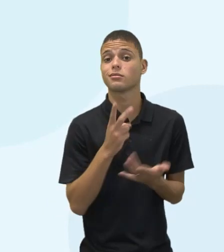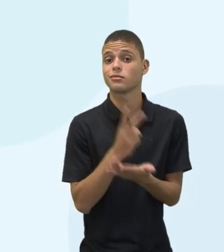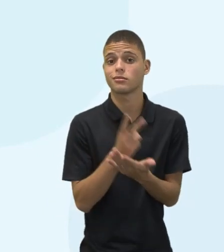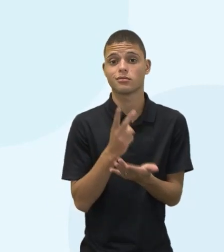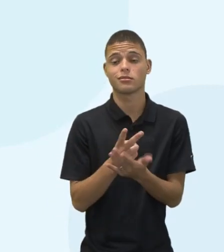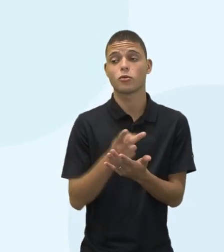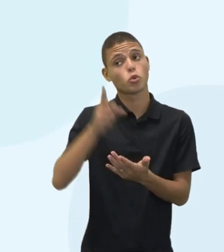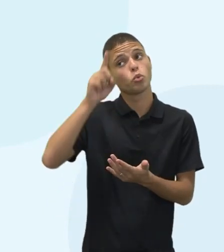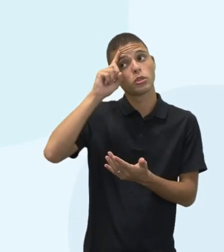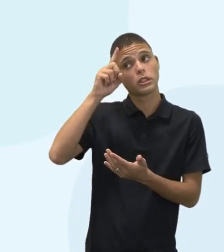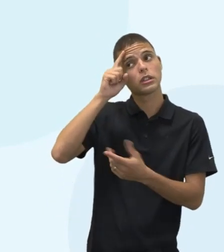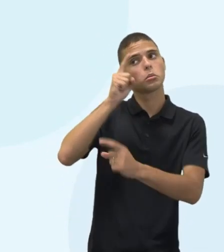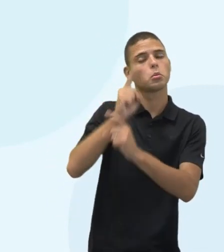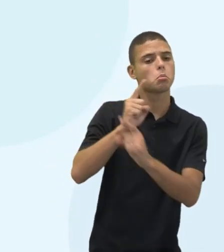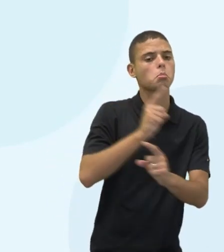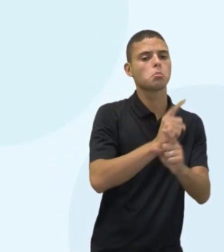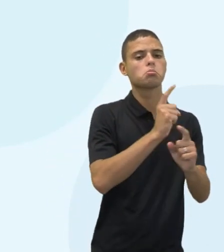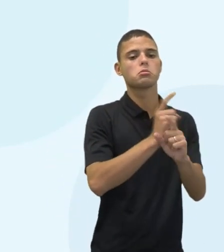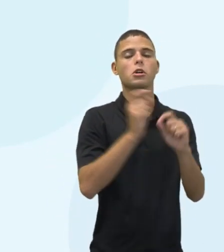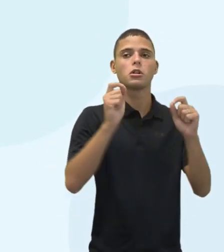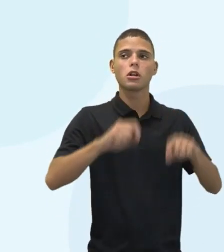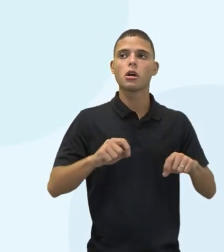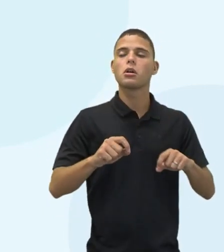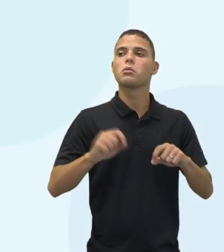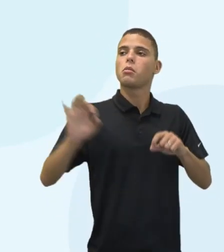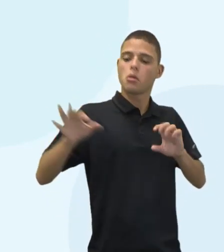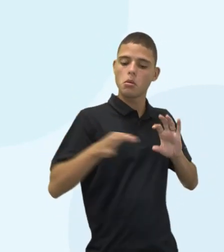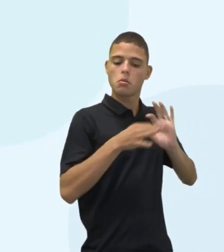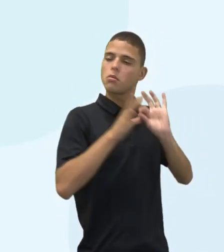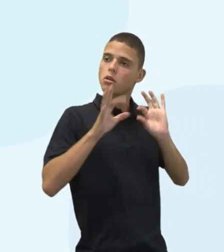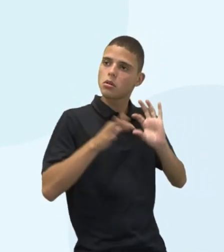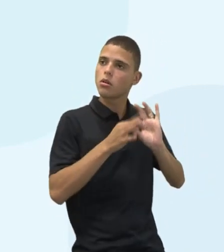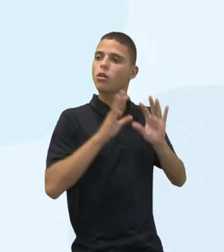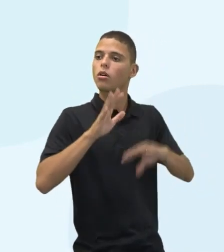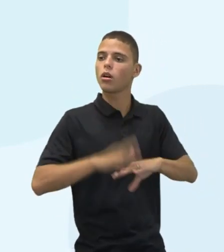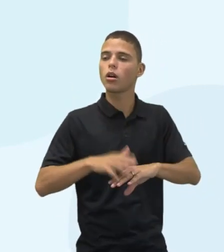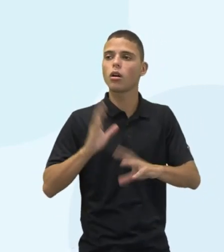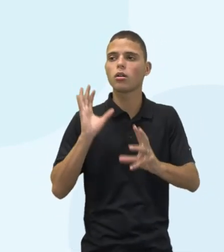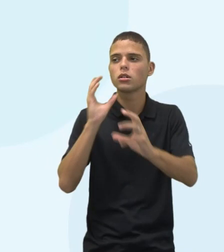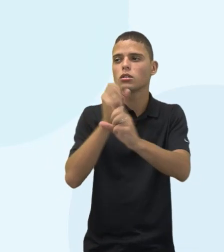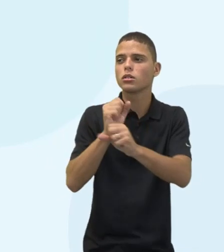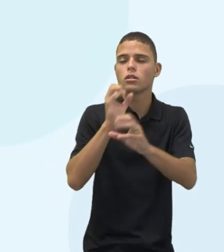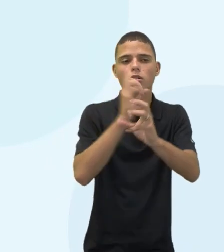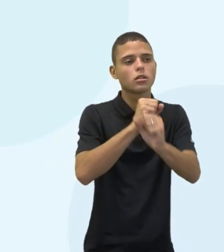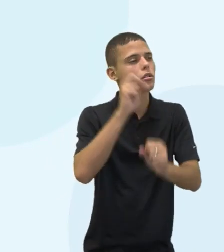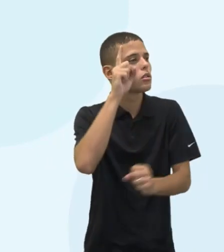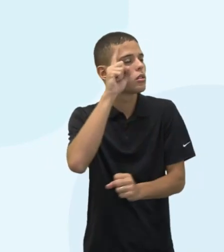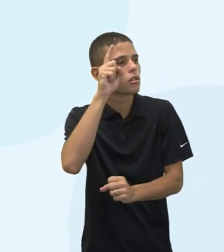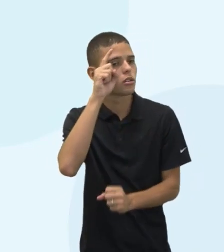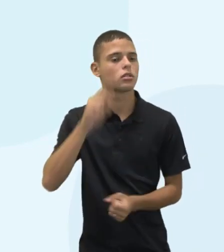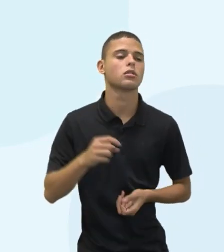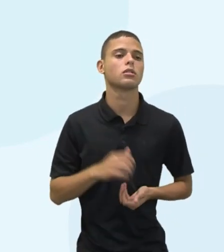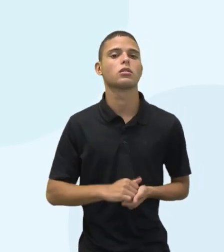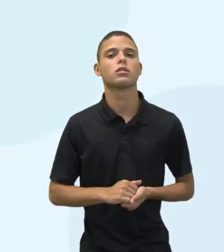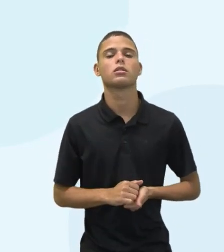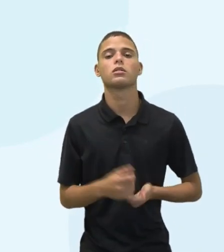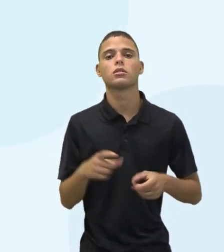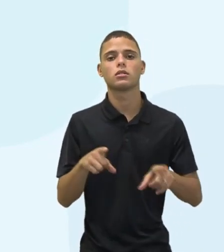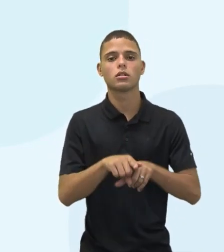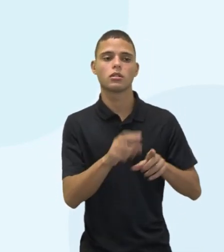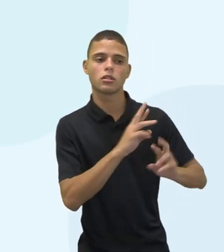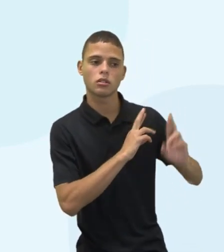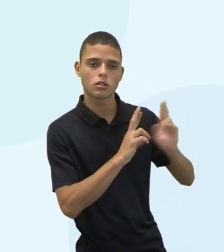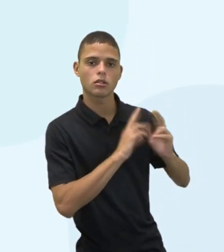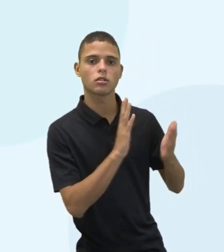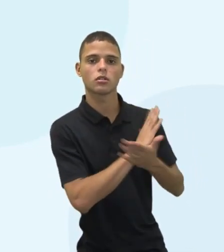cotidiano, e o estudante poderá associar os conceitos de cálculo de área às mais diversas situações do seu cotidiano. Também em relação às